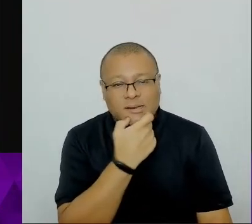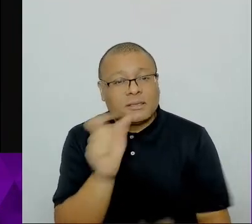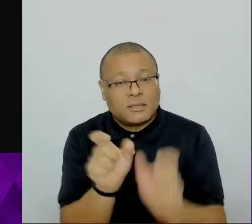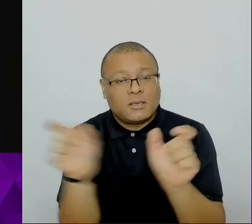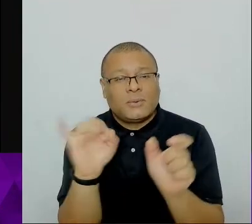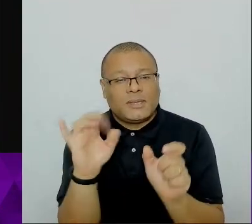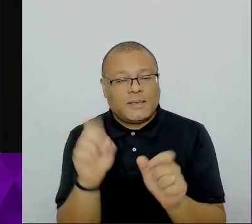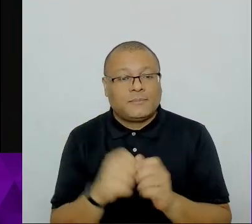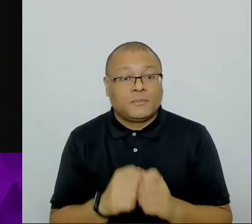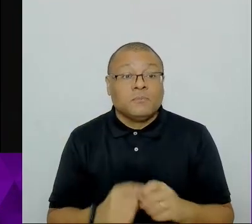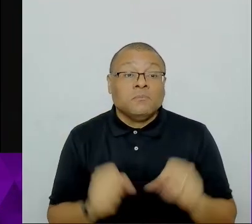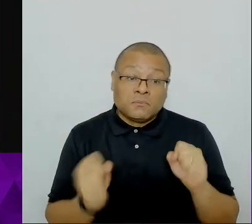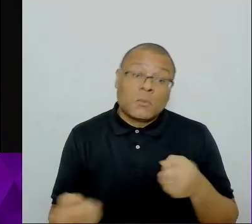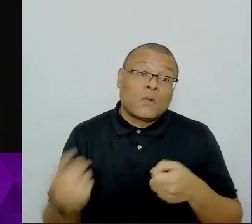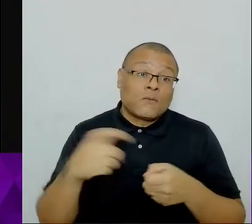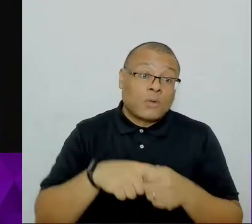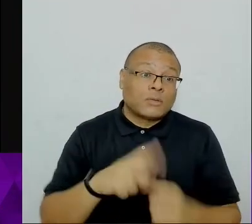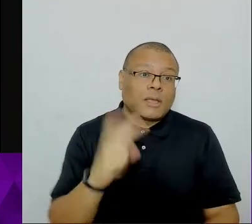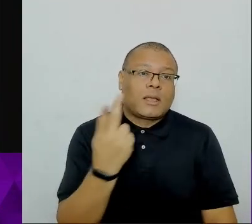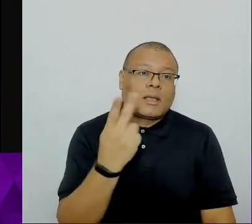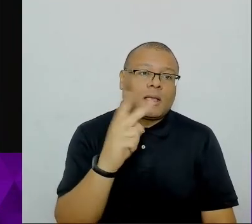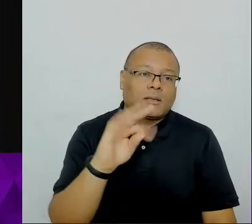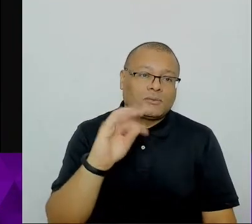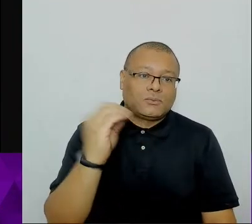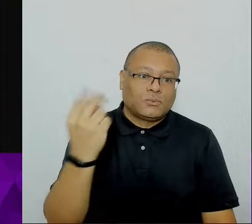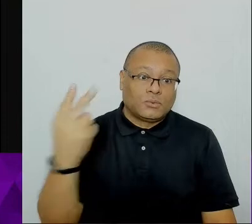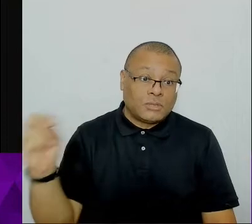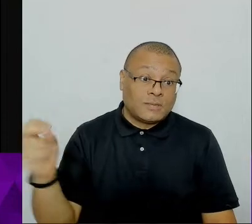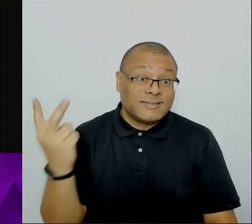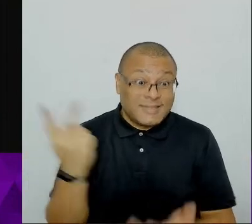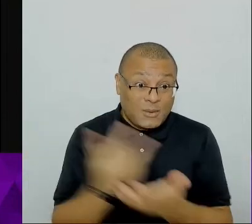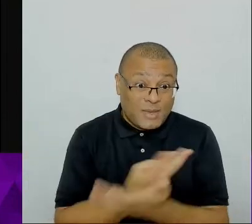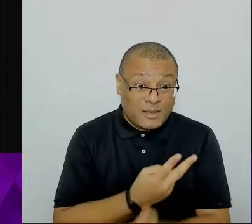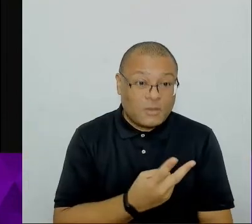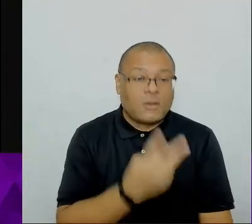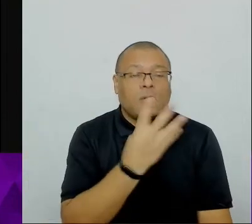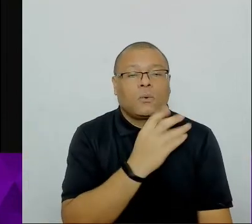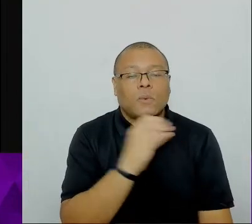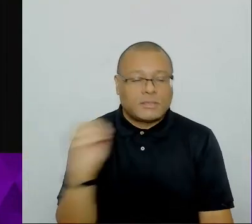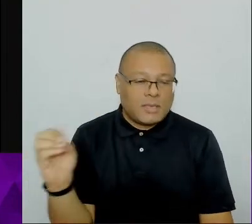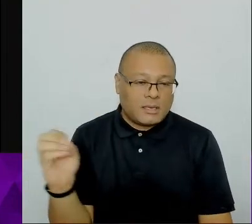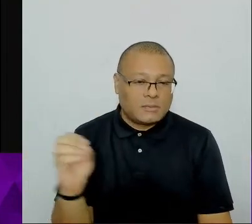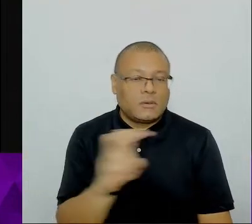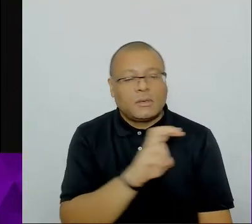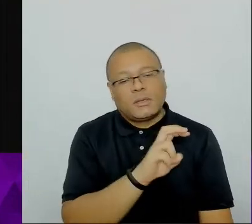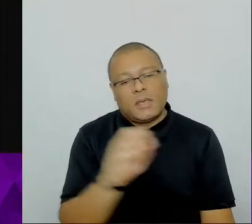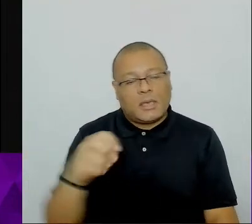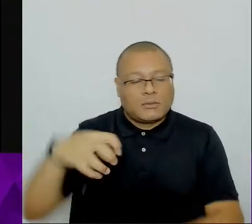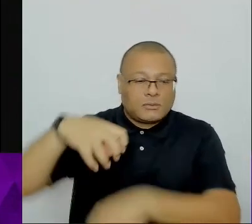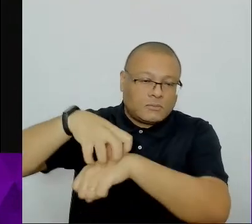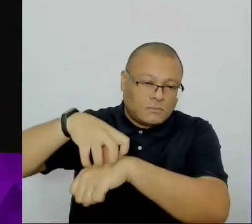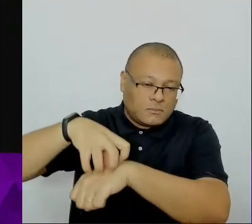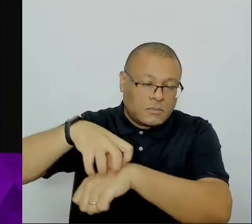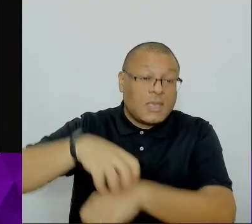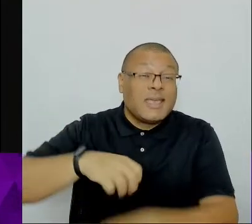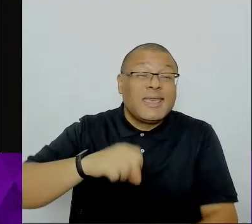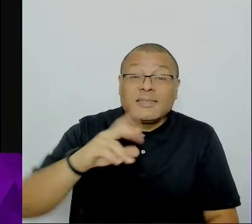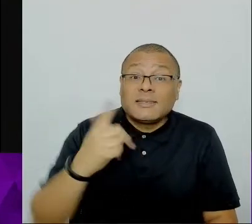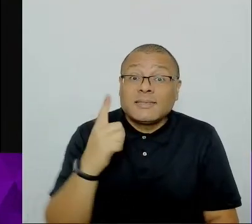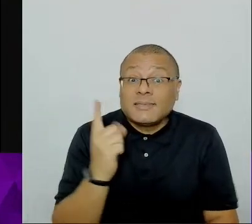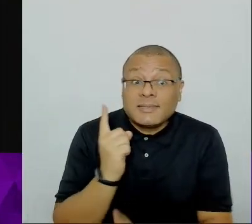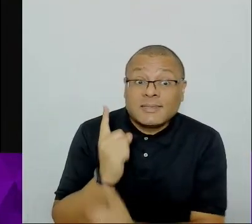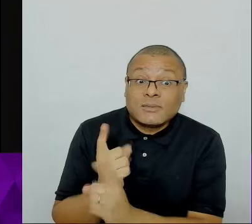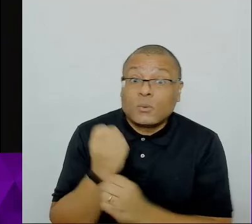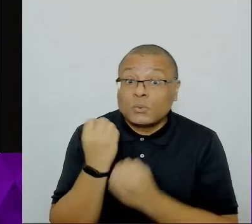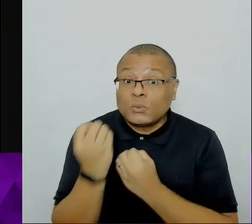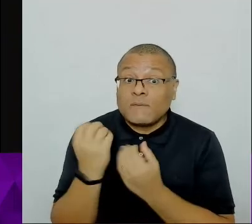ou o 204. Em caso de erro do cliente, 400. Em caso de erro do servidor, 500. E se o recurso não for acessado,